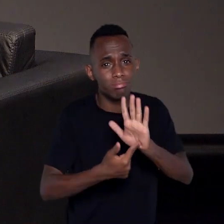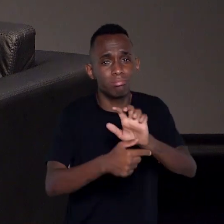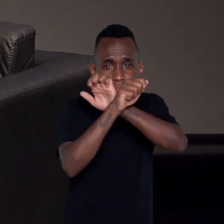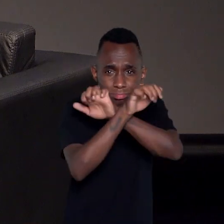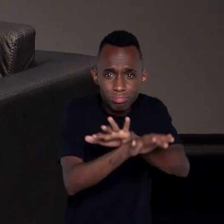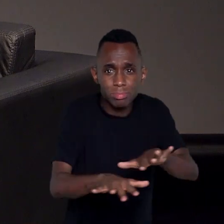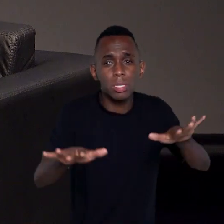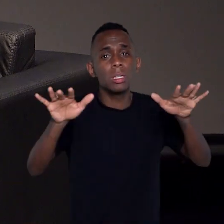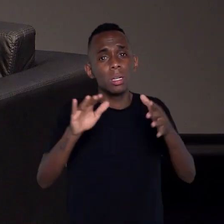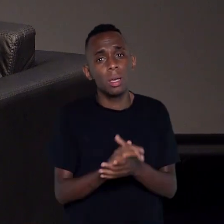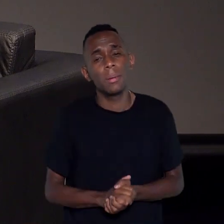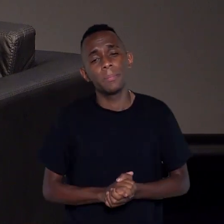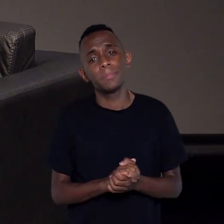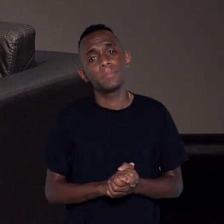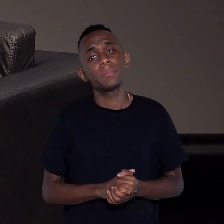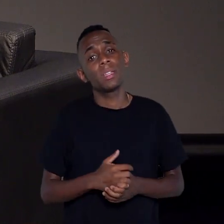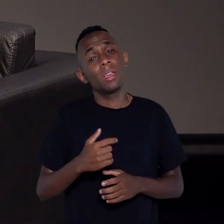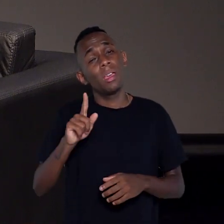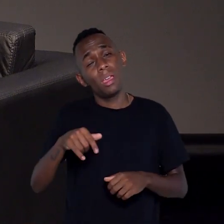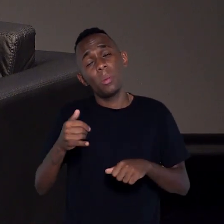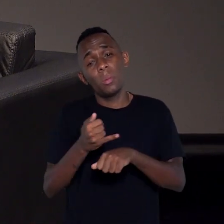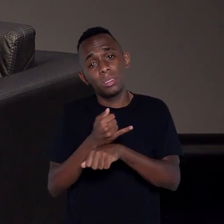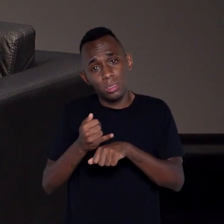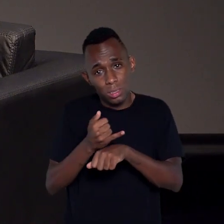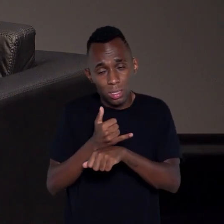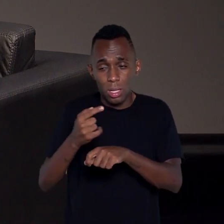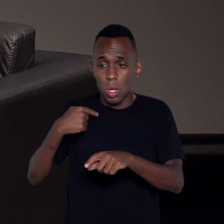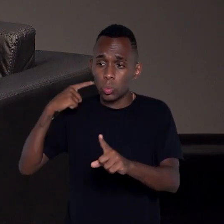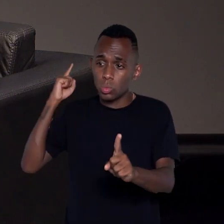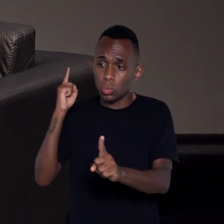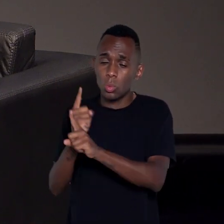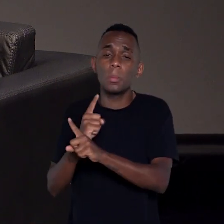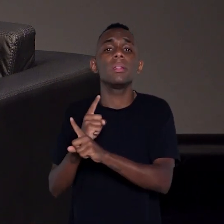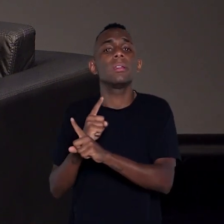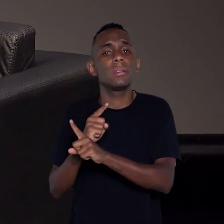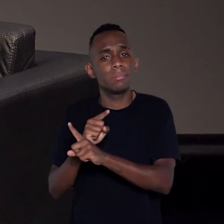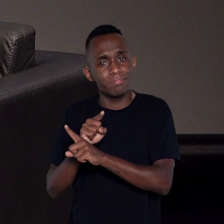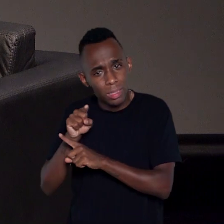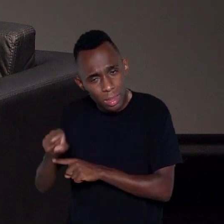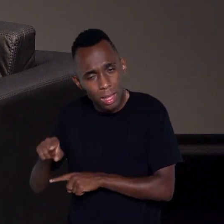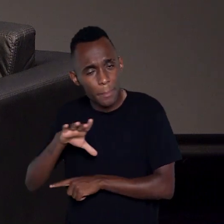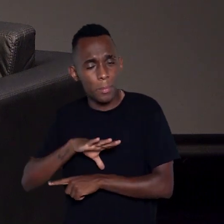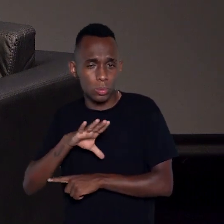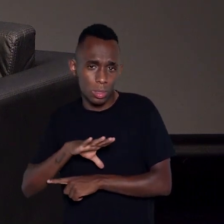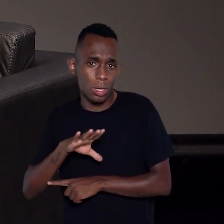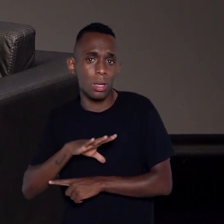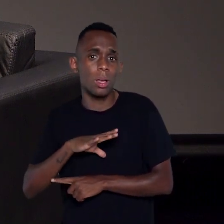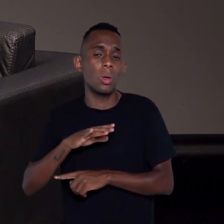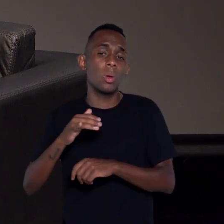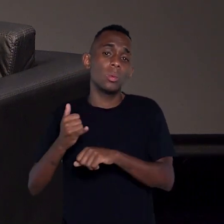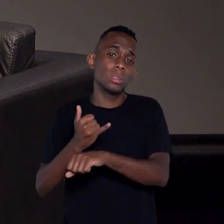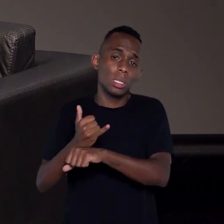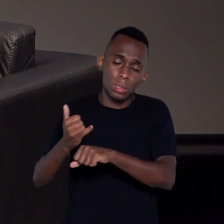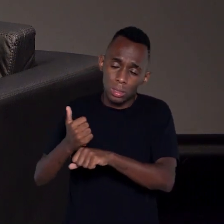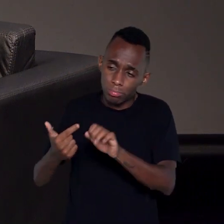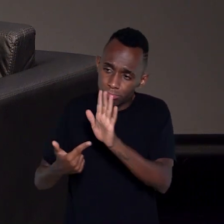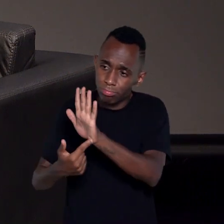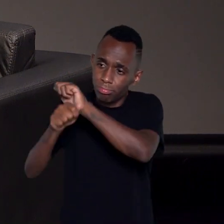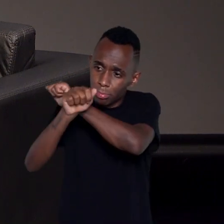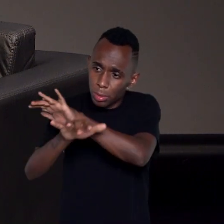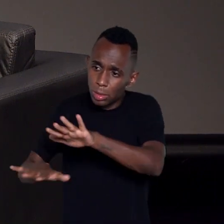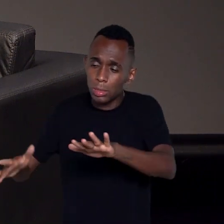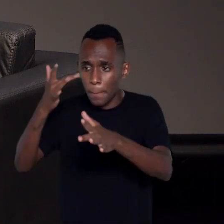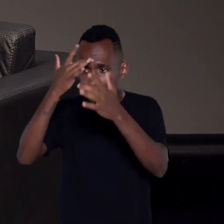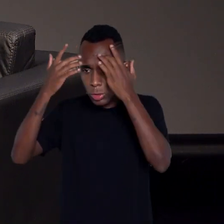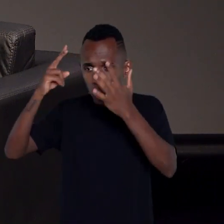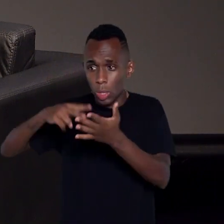maneira que eu encontrei de fazer essa narrativa, encontrar uma forma de ser publicada,